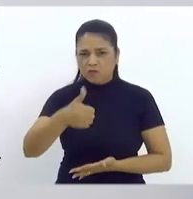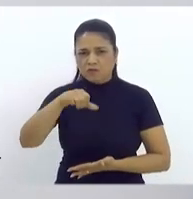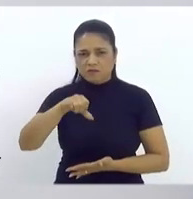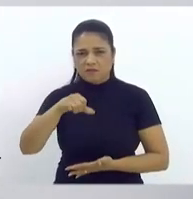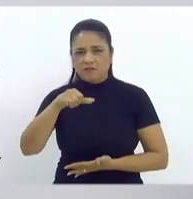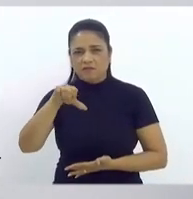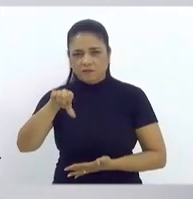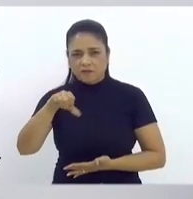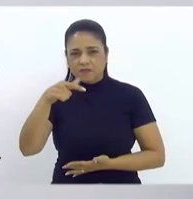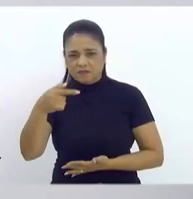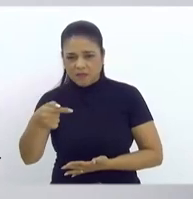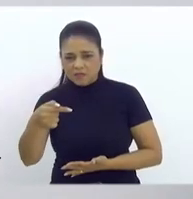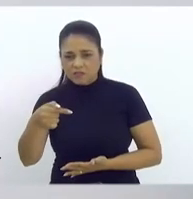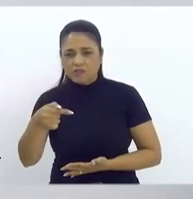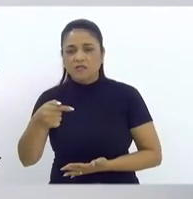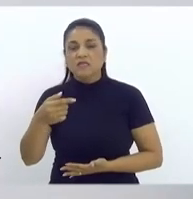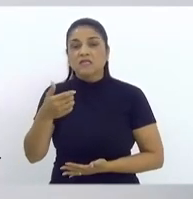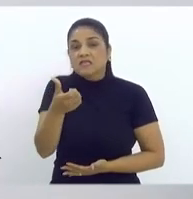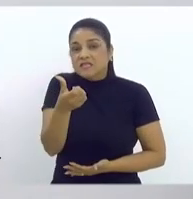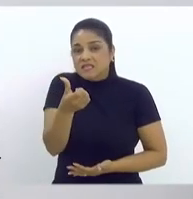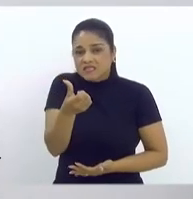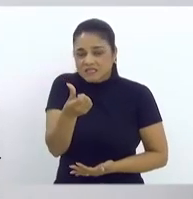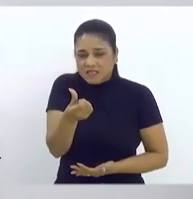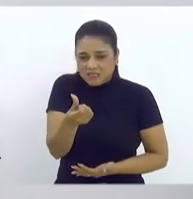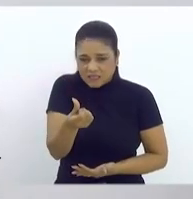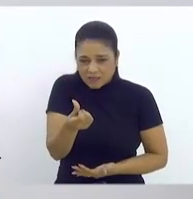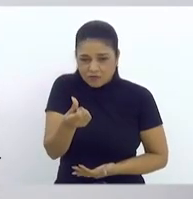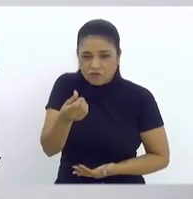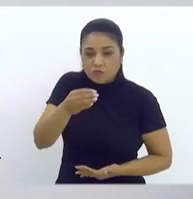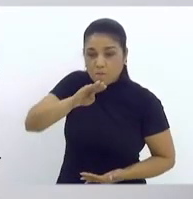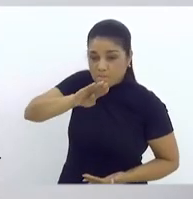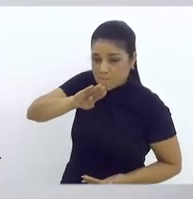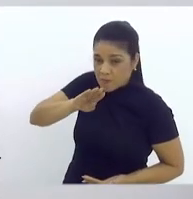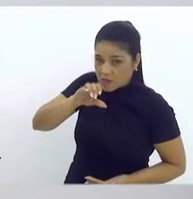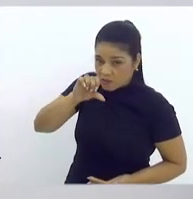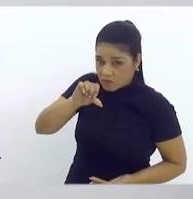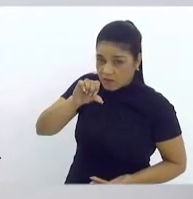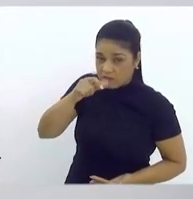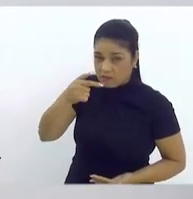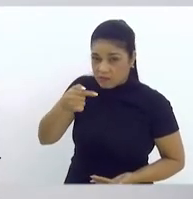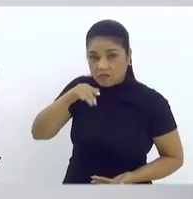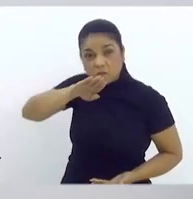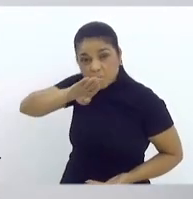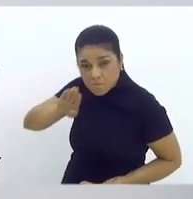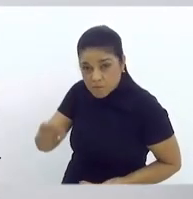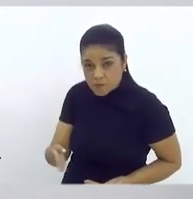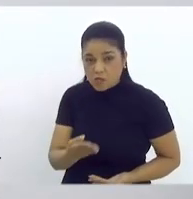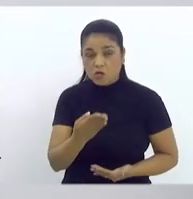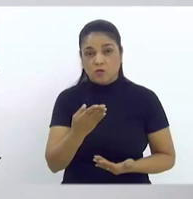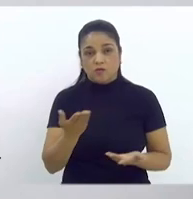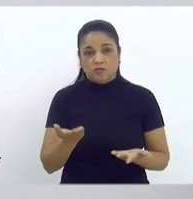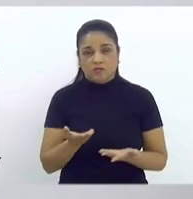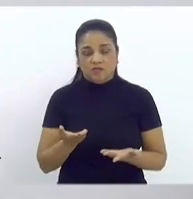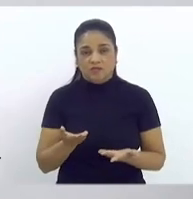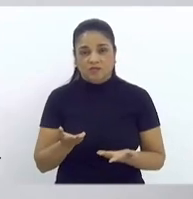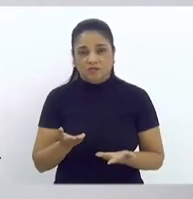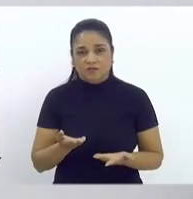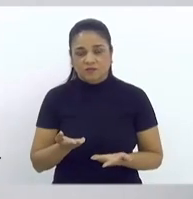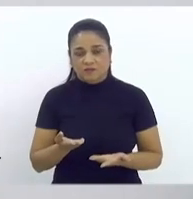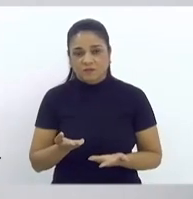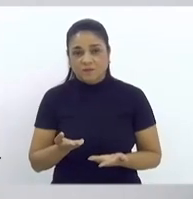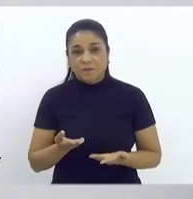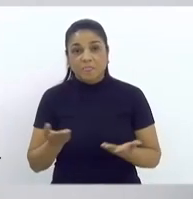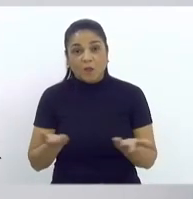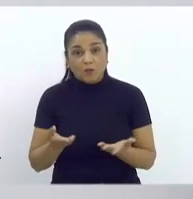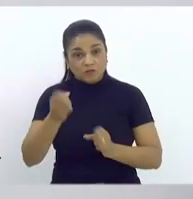1997, cerca de 620 milhões pela concessão. Em valores de hoje, isso dá em torno de 5 bilhões. A